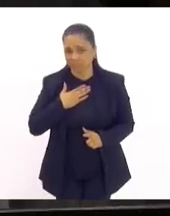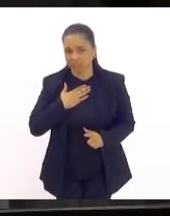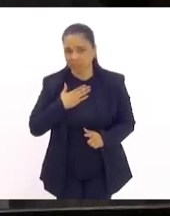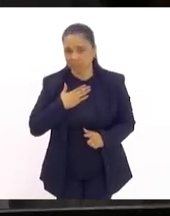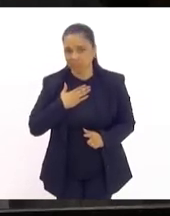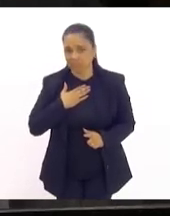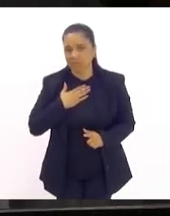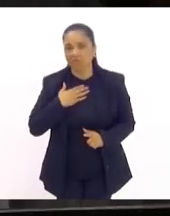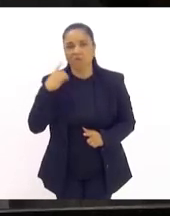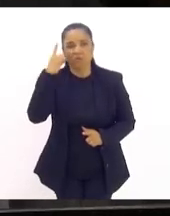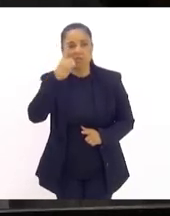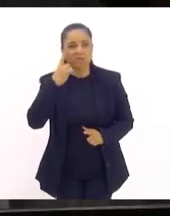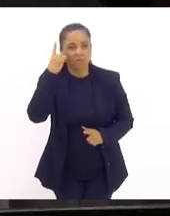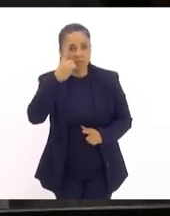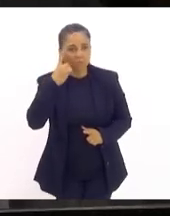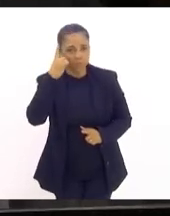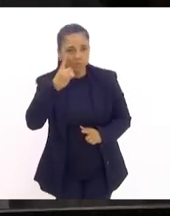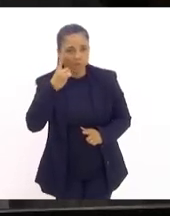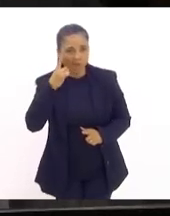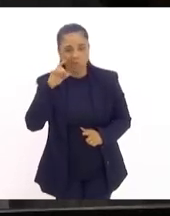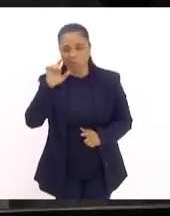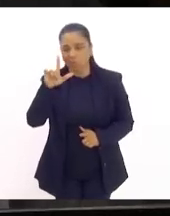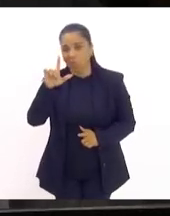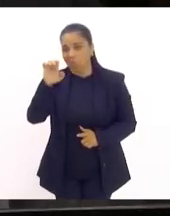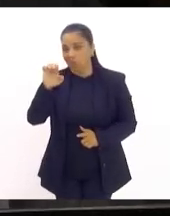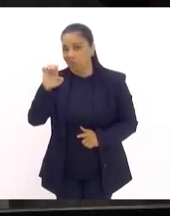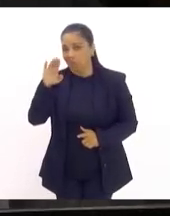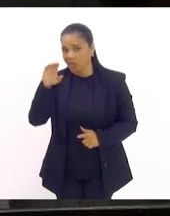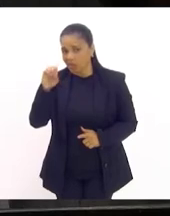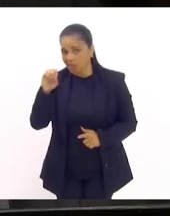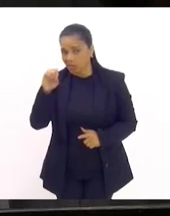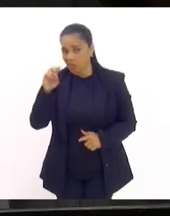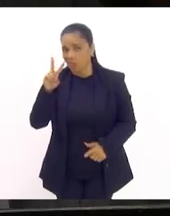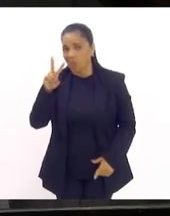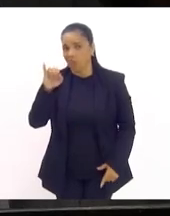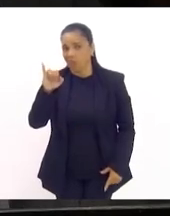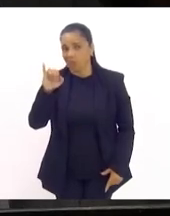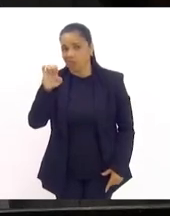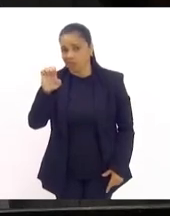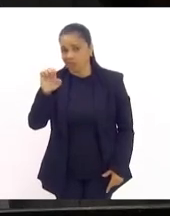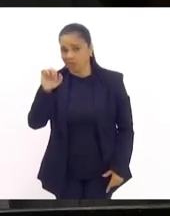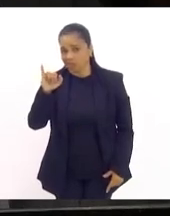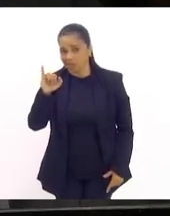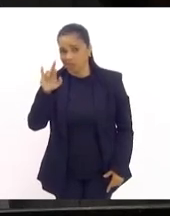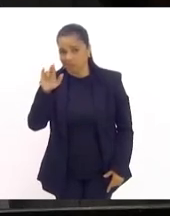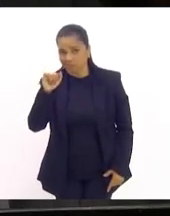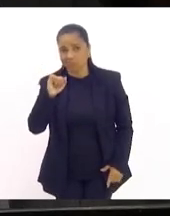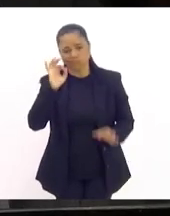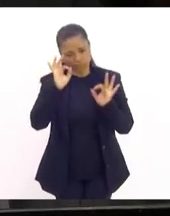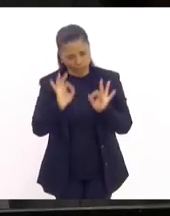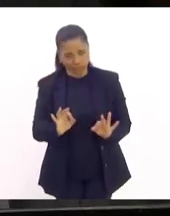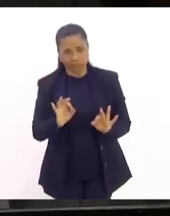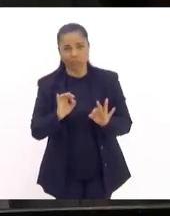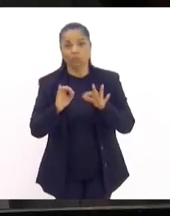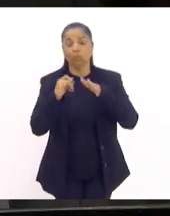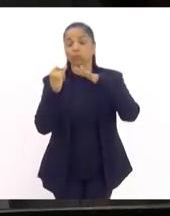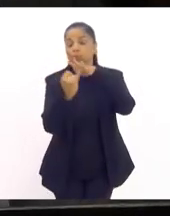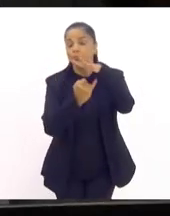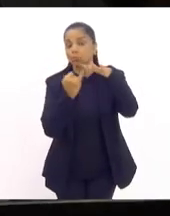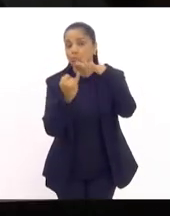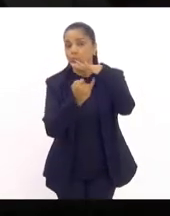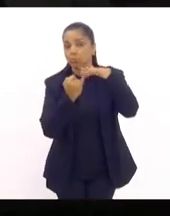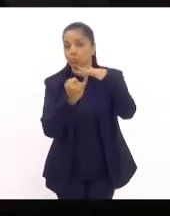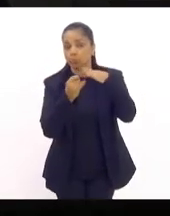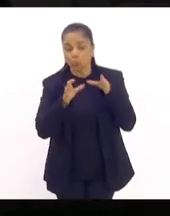o deputado Léo Vieira, e justo e correto, que o Instituto tem que ter o corpo